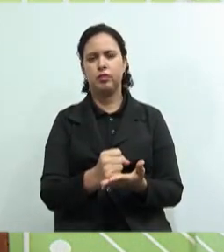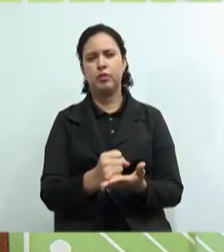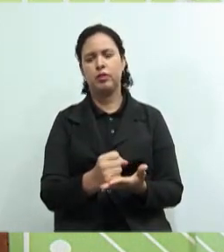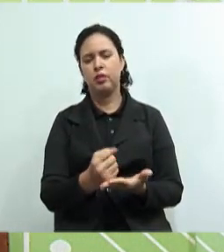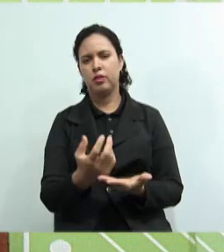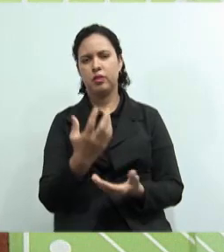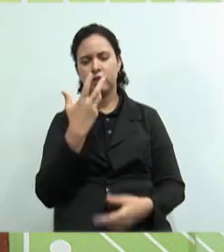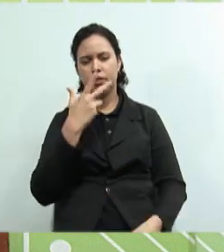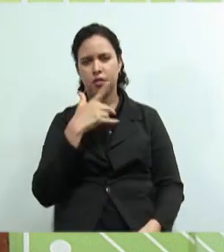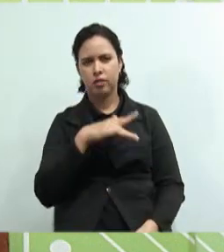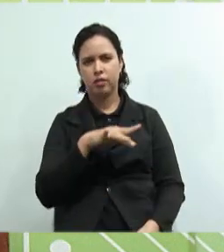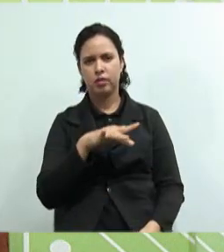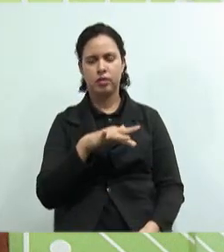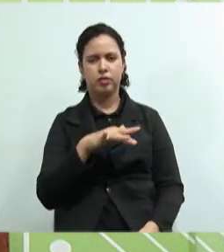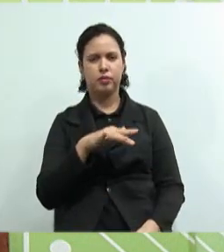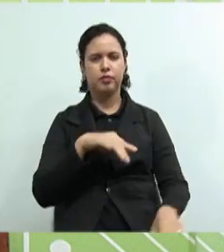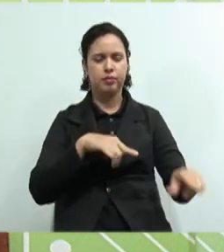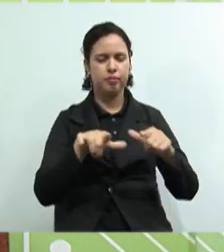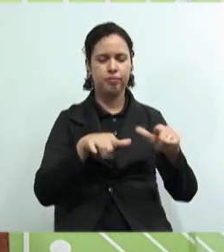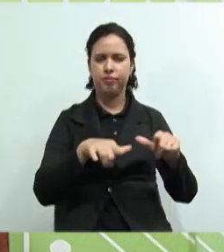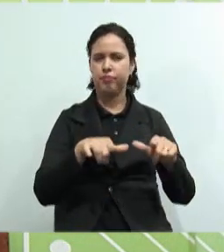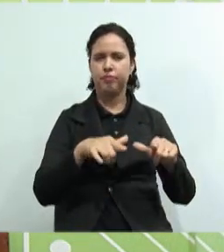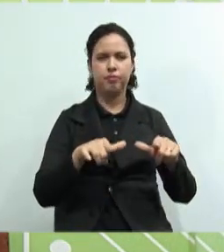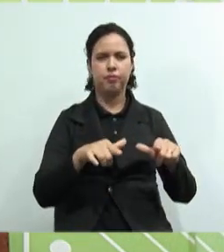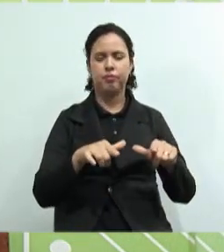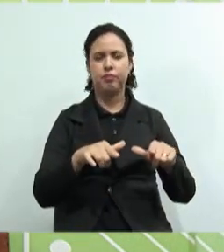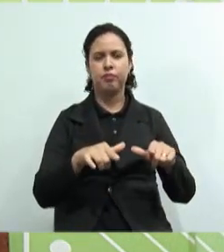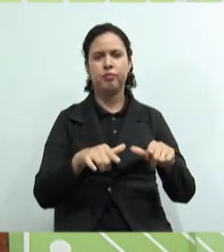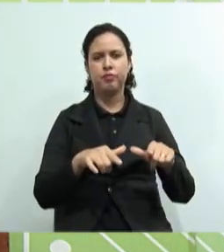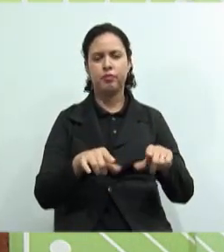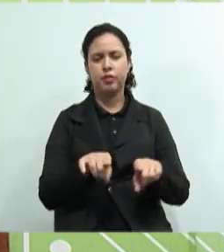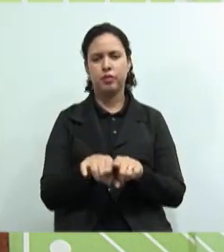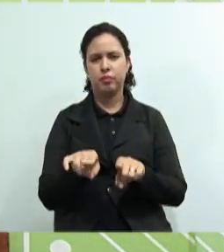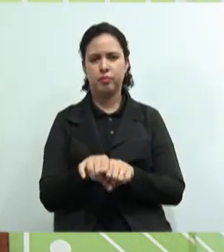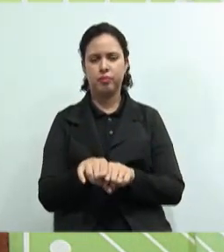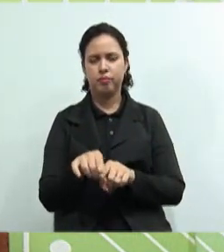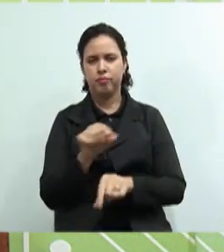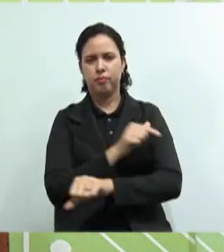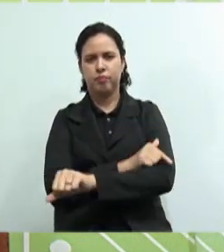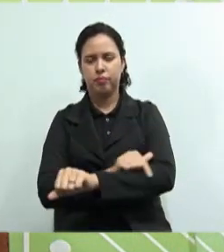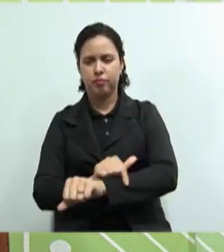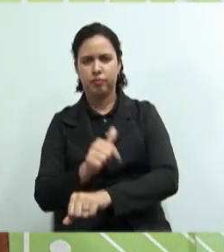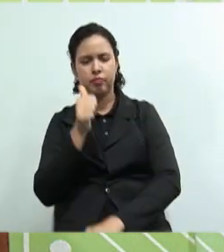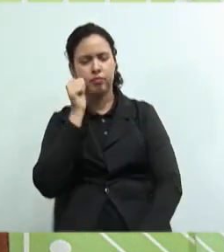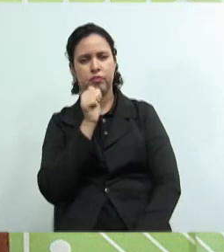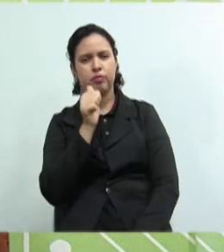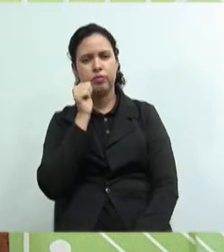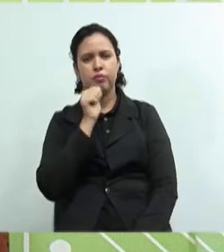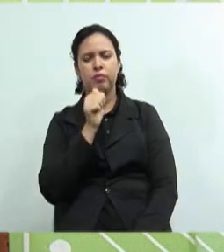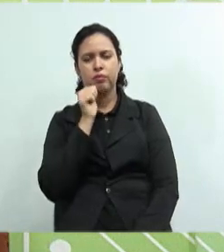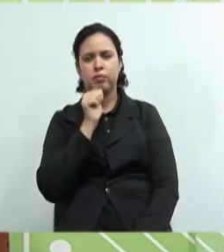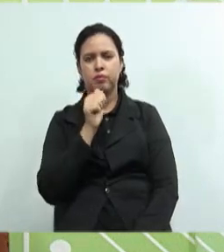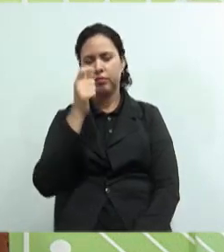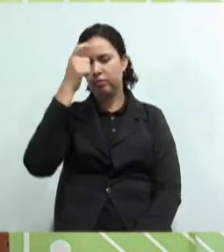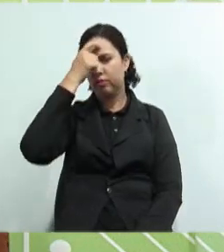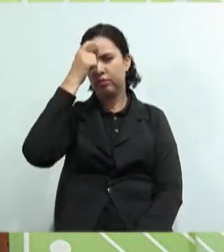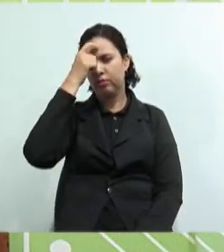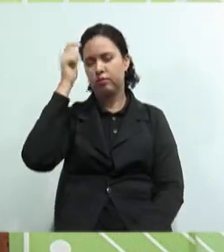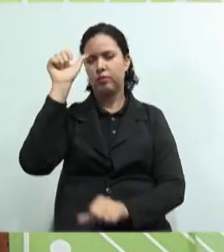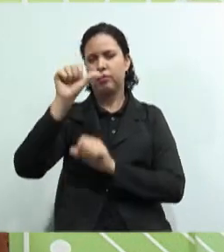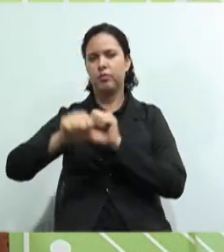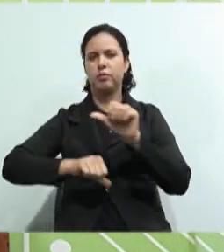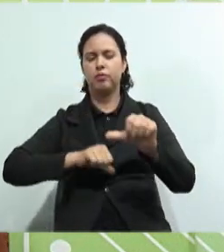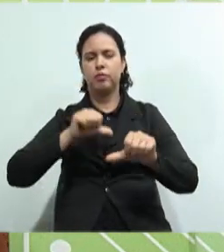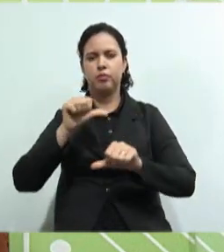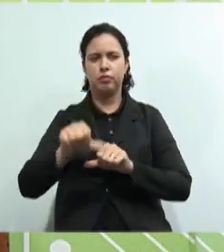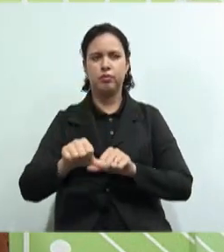e também respeitar a qualidade de relação de trabalho entre as mulheres. Então, a gente vai ter uma mudança de mentalidade, que é uma tendência